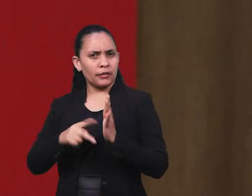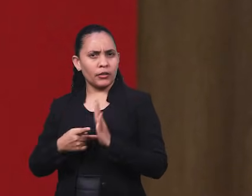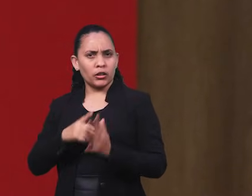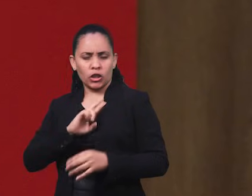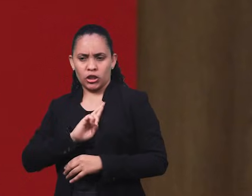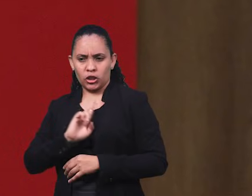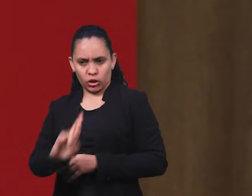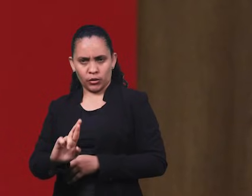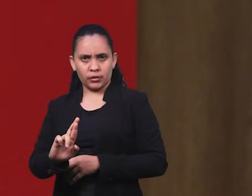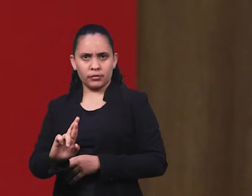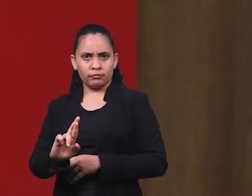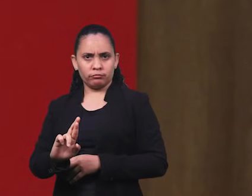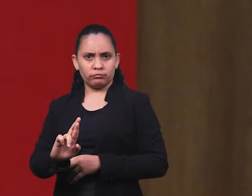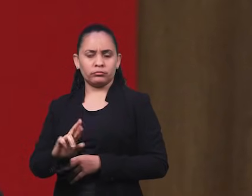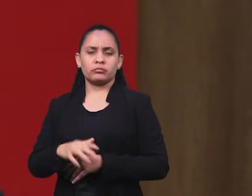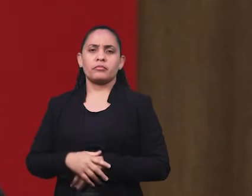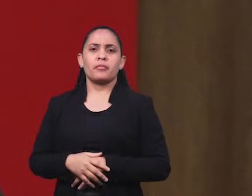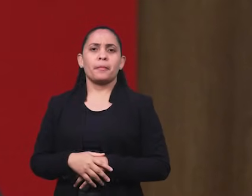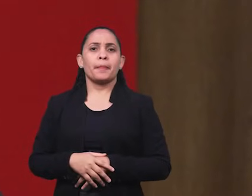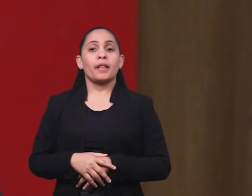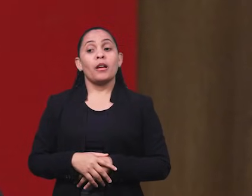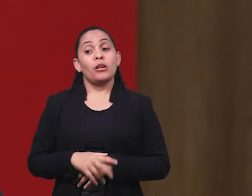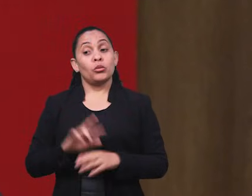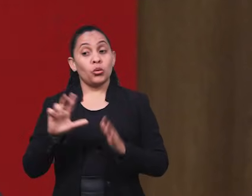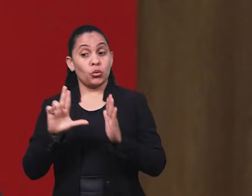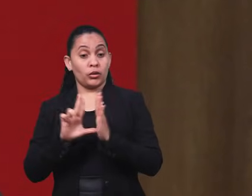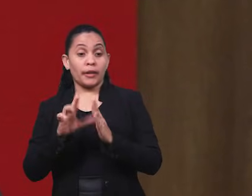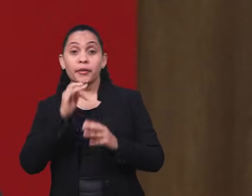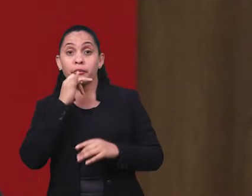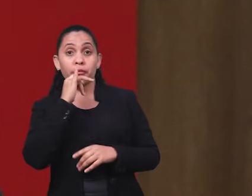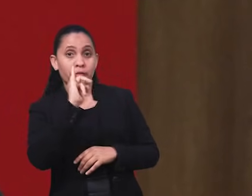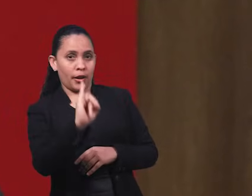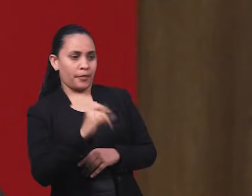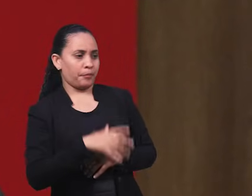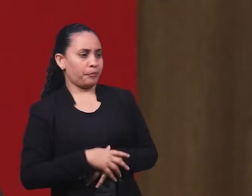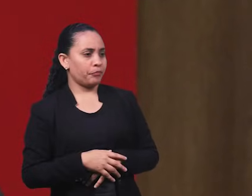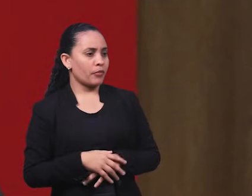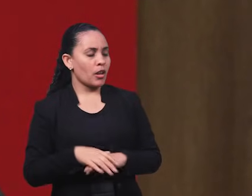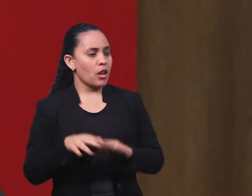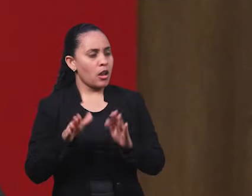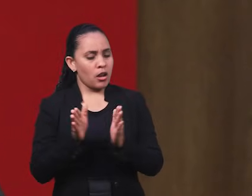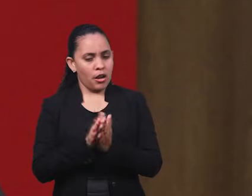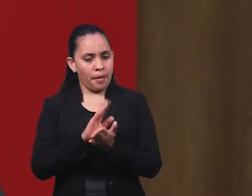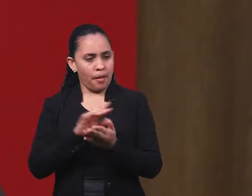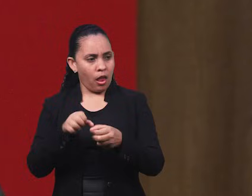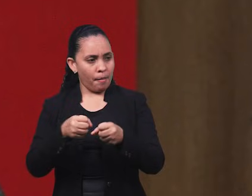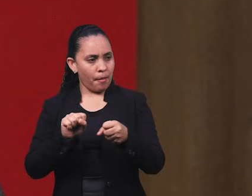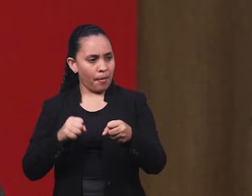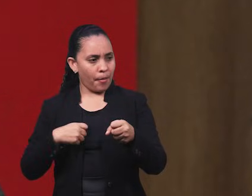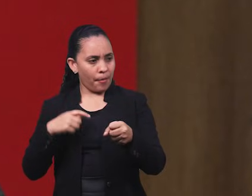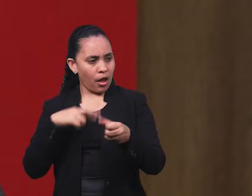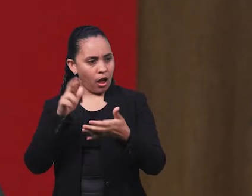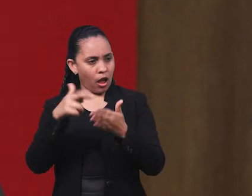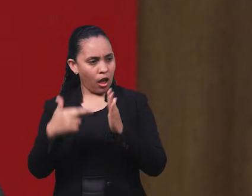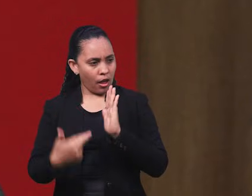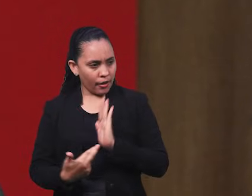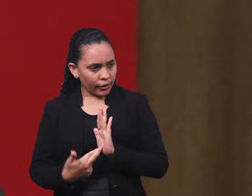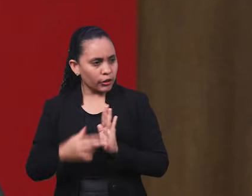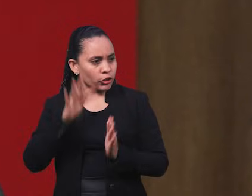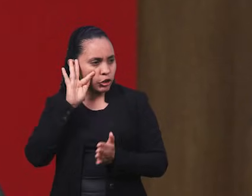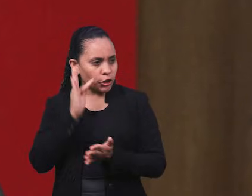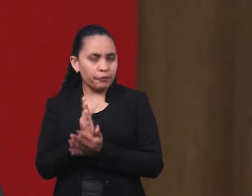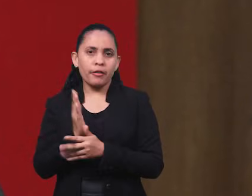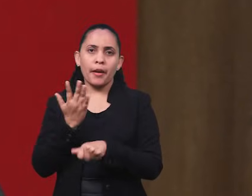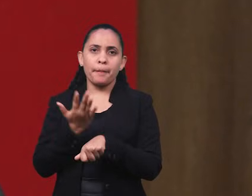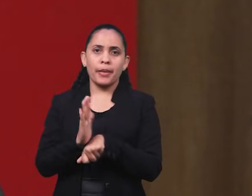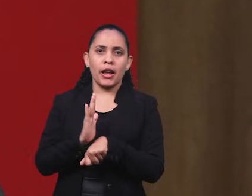da palavra de Deus. Então, quando ele diz aqui que a Escritura é a única regra infalível